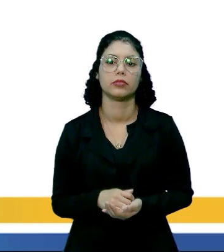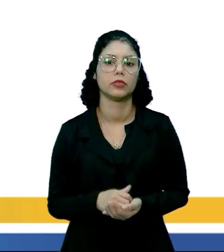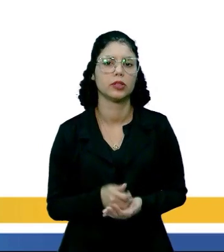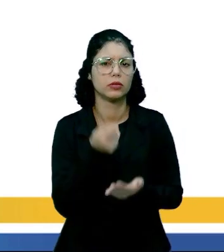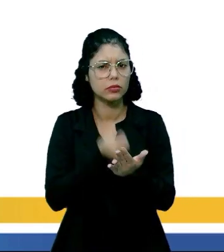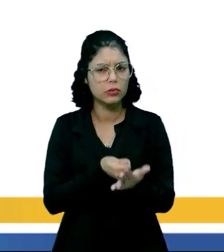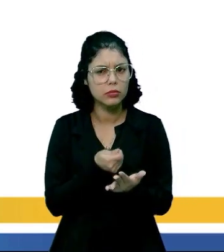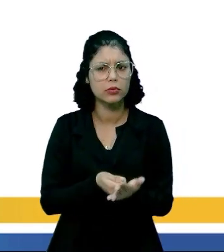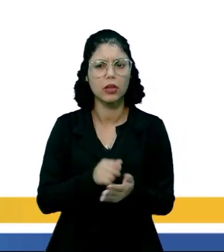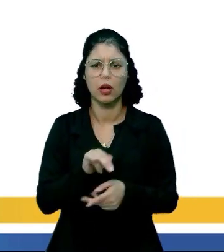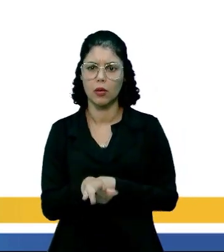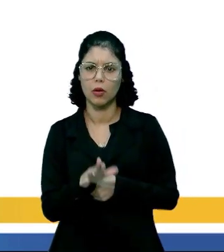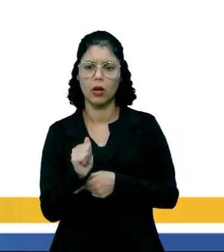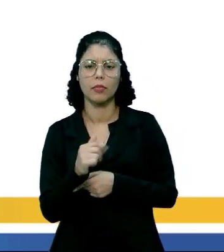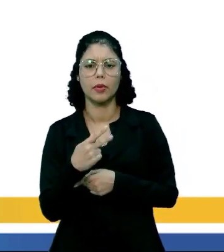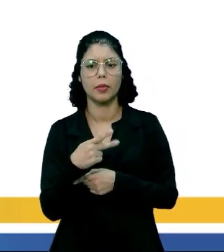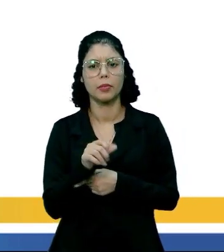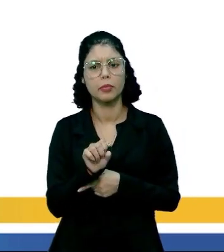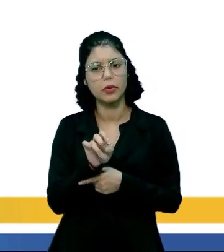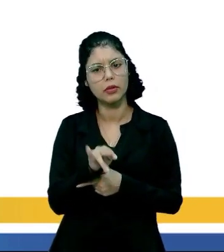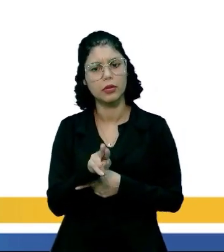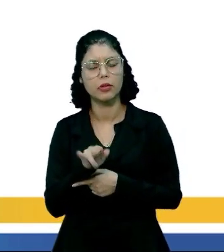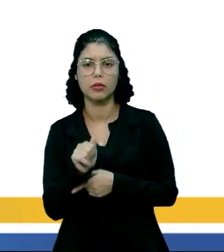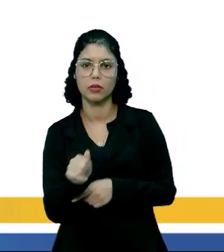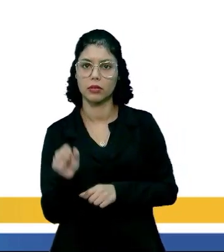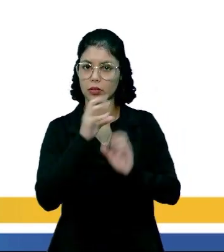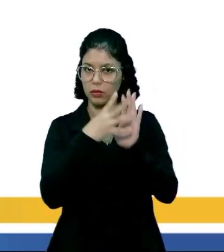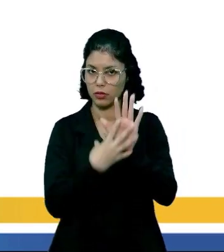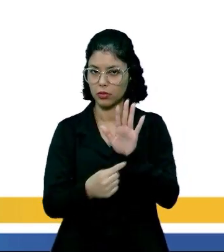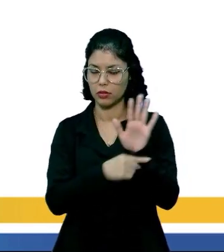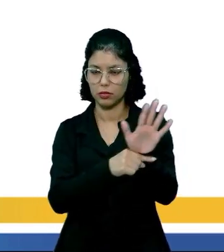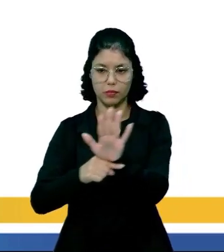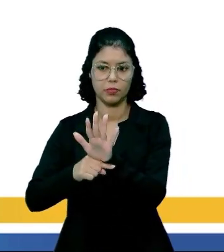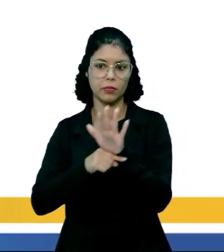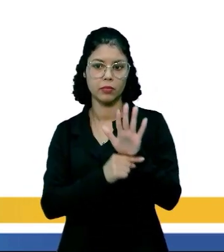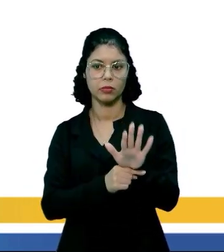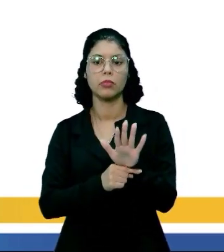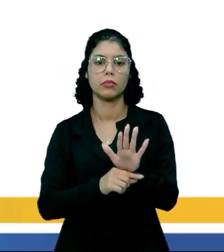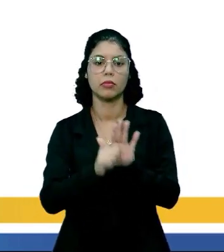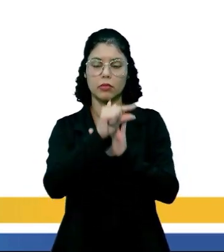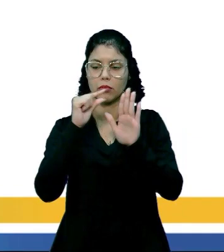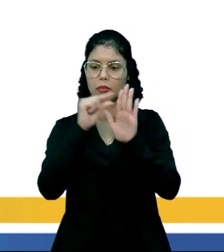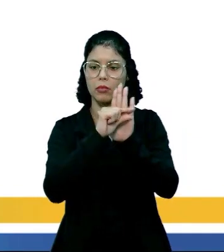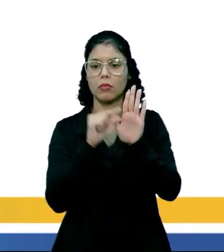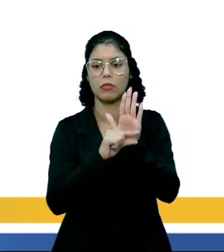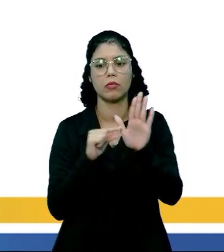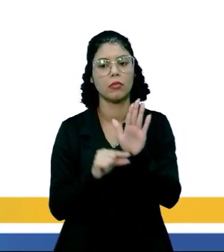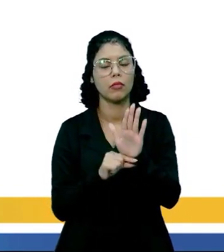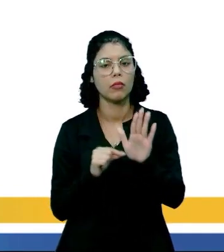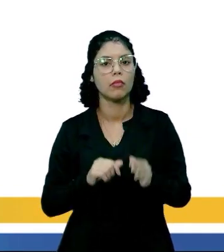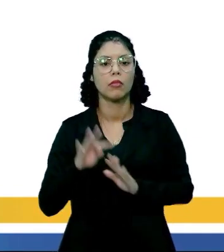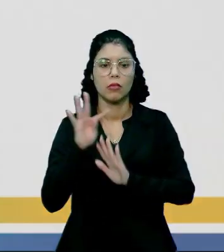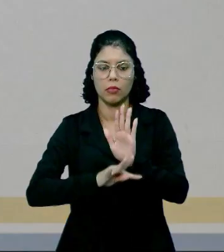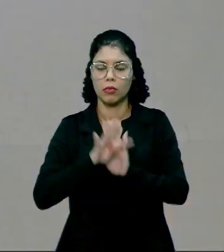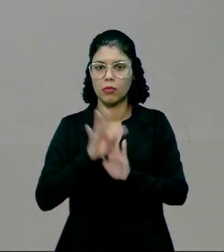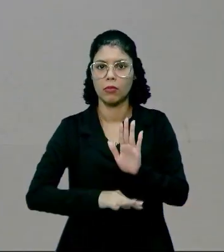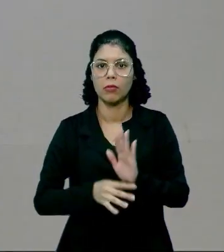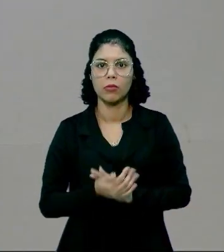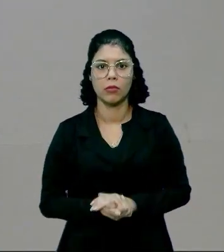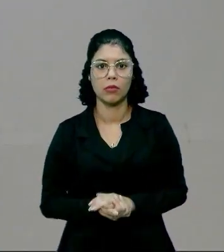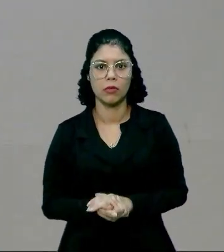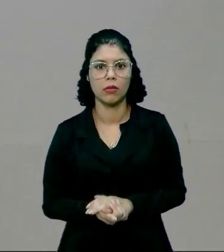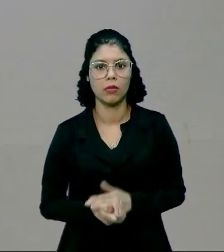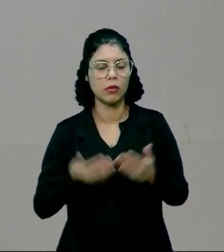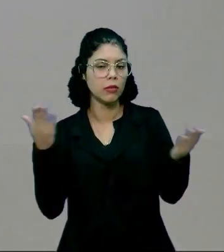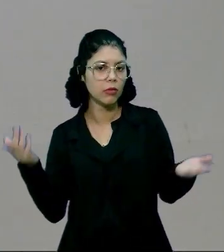tom duro, mórbido e pessimista que transparece aí nas linhas e nas entrelinhas dessa produção.